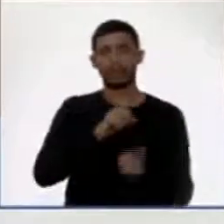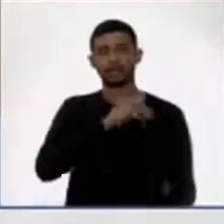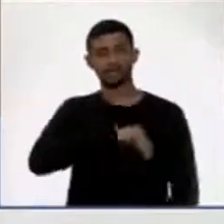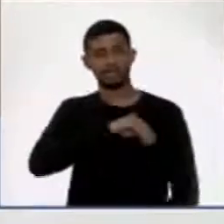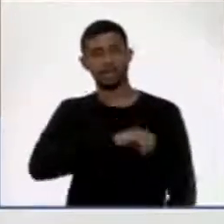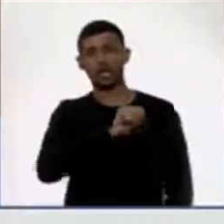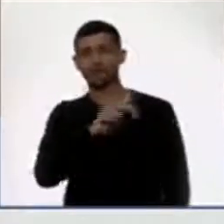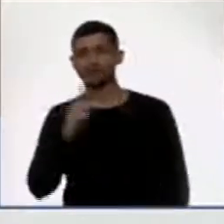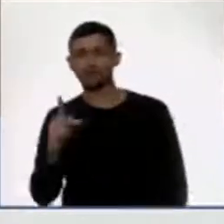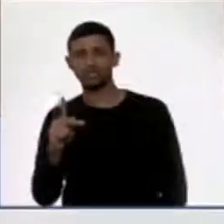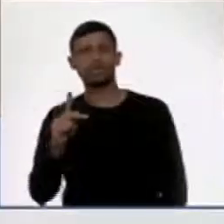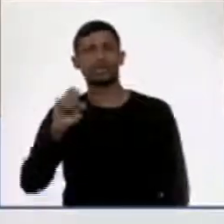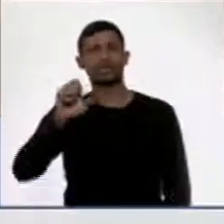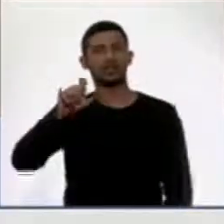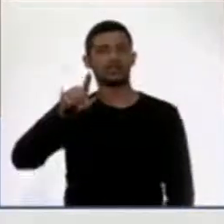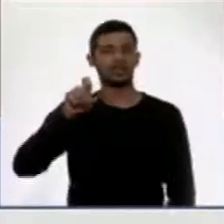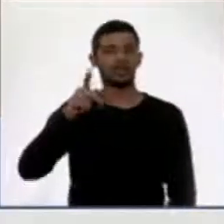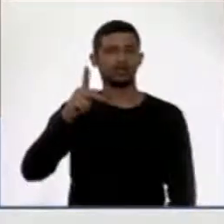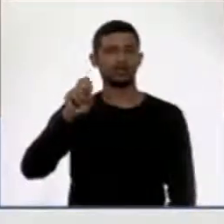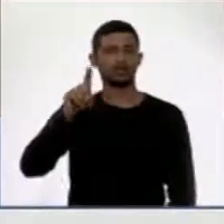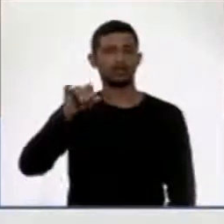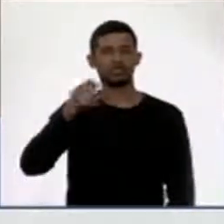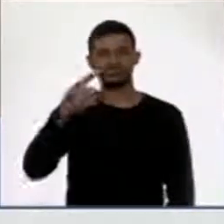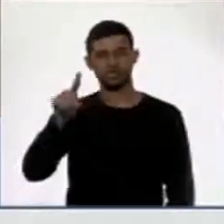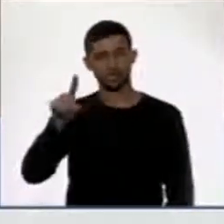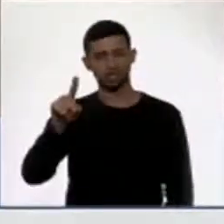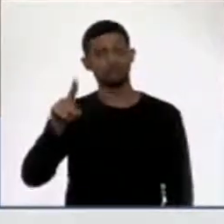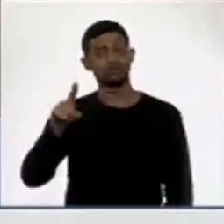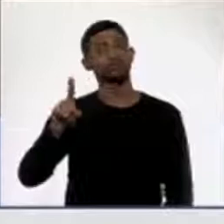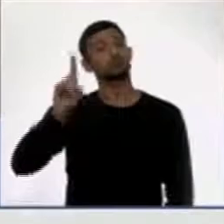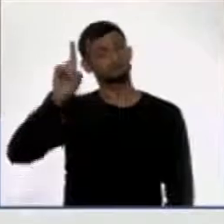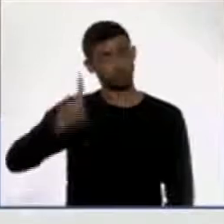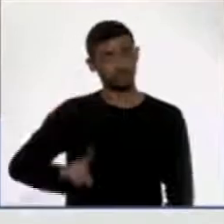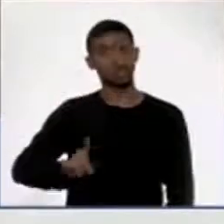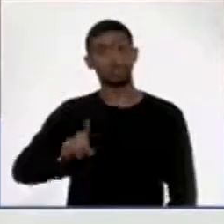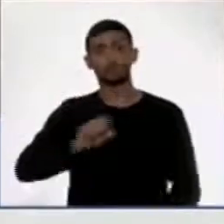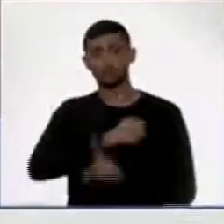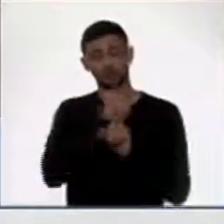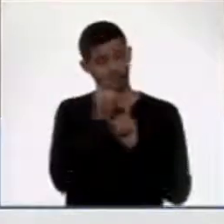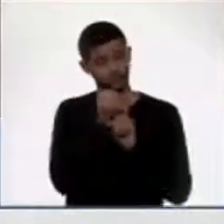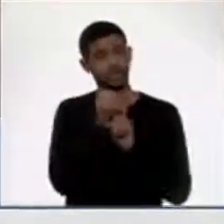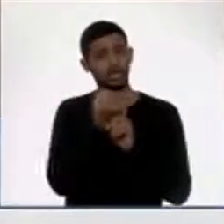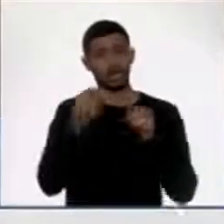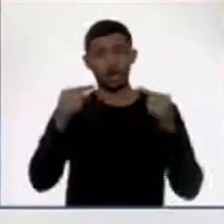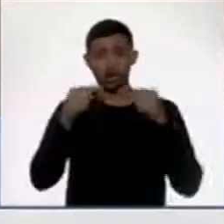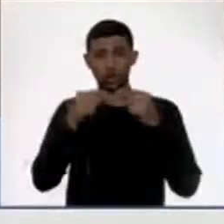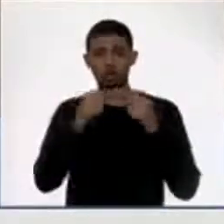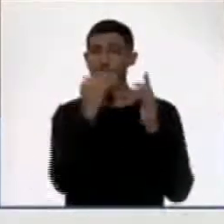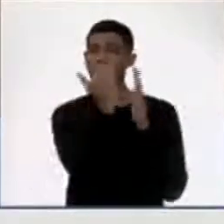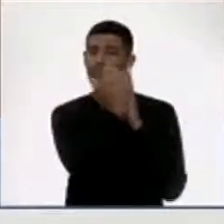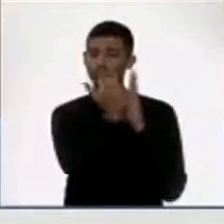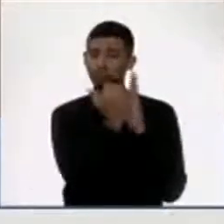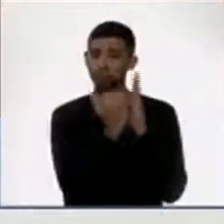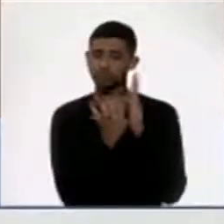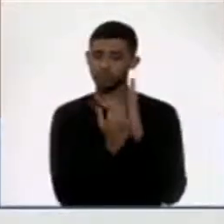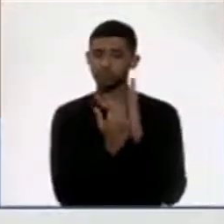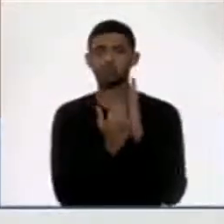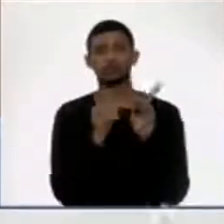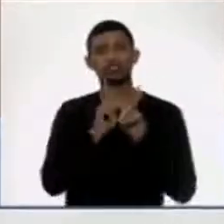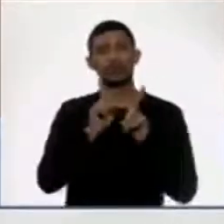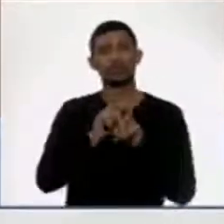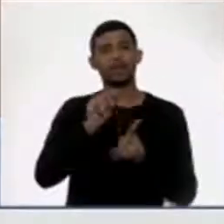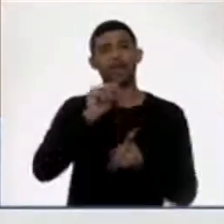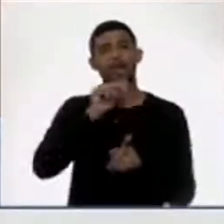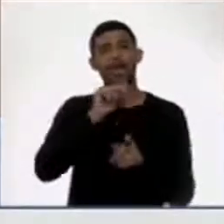aposentadorias, pensões, os direitos sociais ligados à agenda social, à assistência